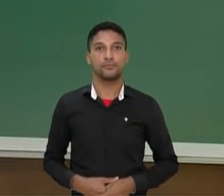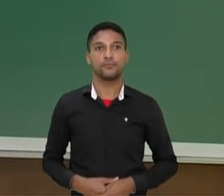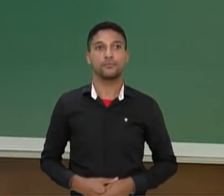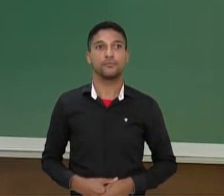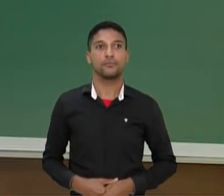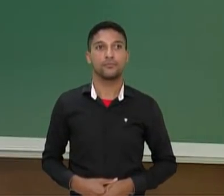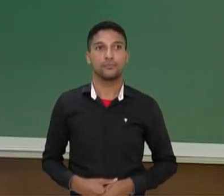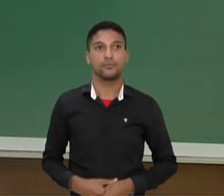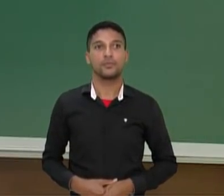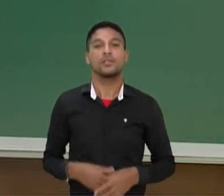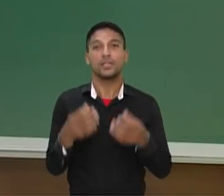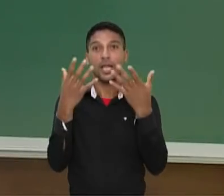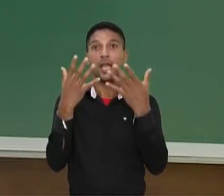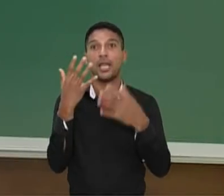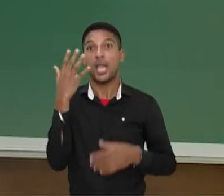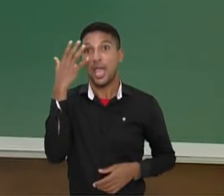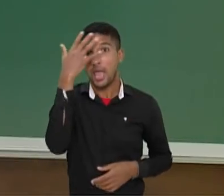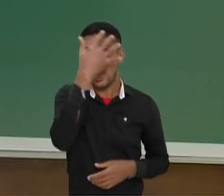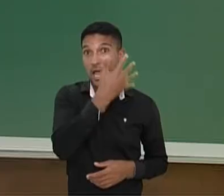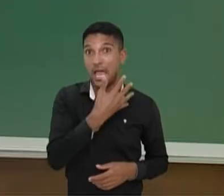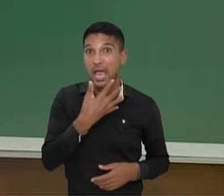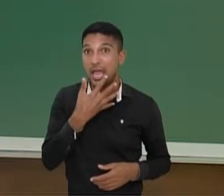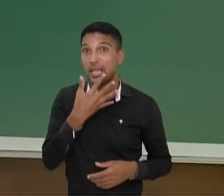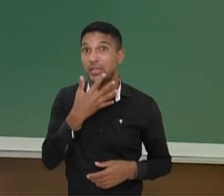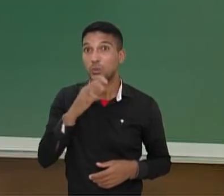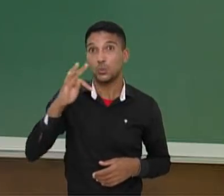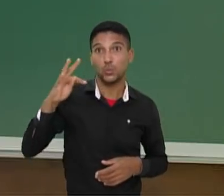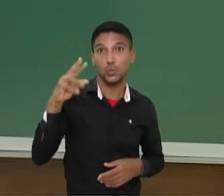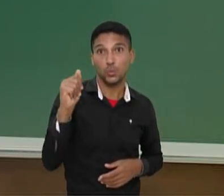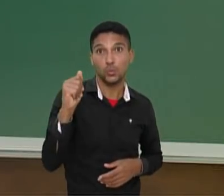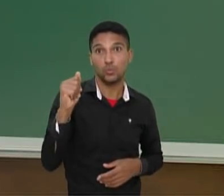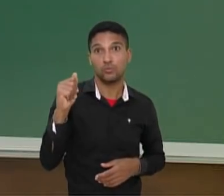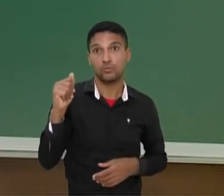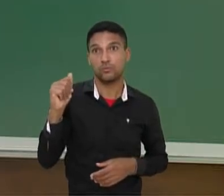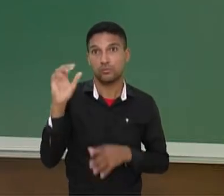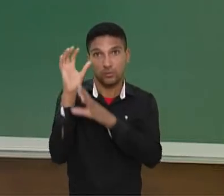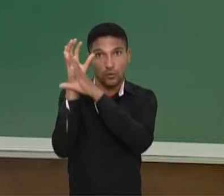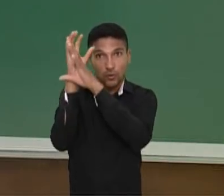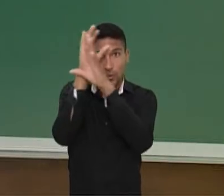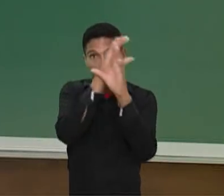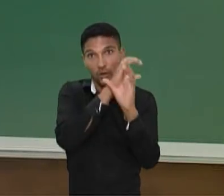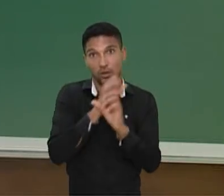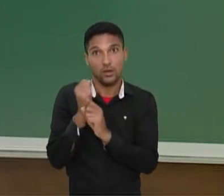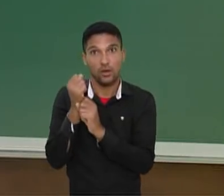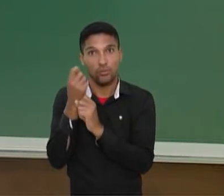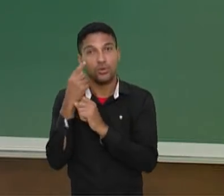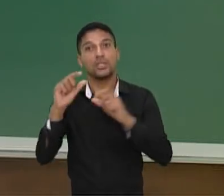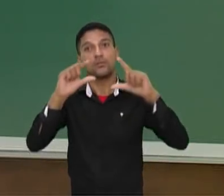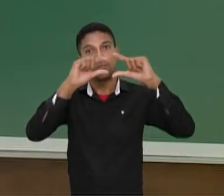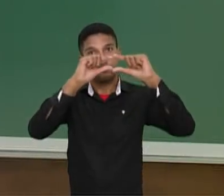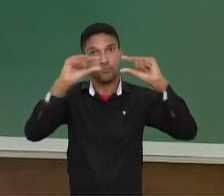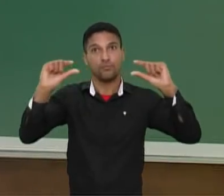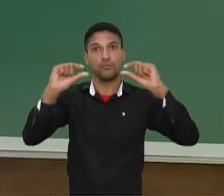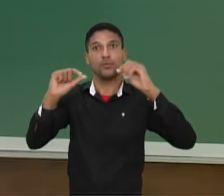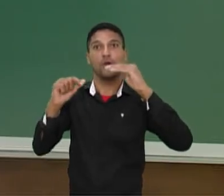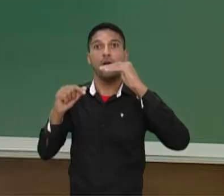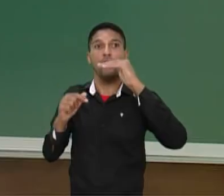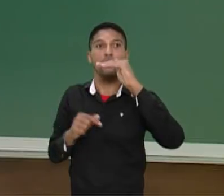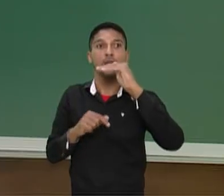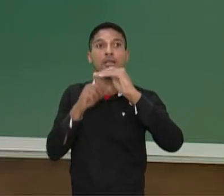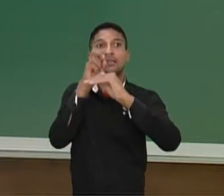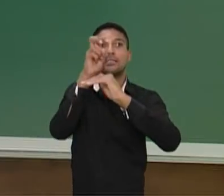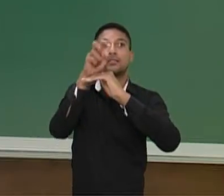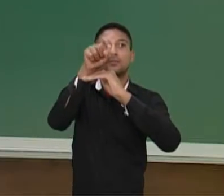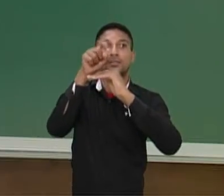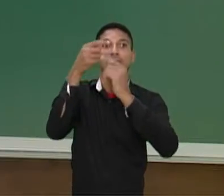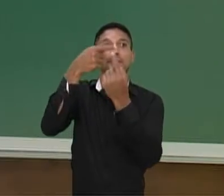queremos metade, nós queremos o perímetro inteiro. Então, ó, dá uma expressão bem compridinha aqui, ó. Vamos lá. 5x